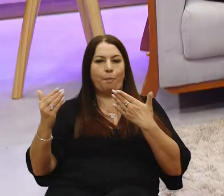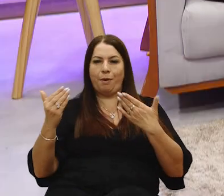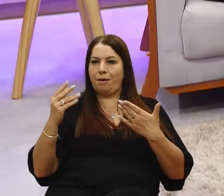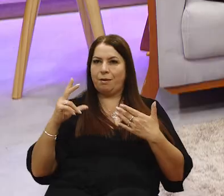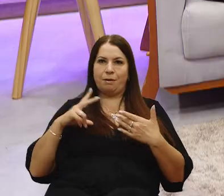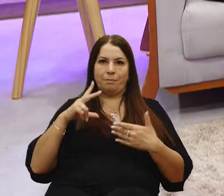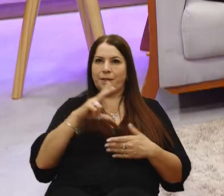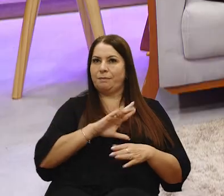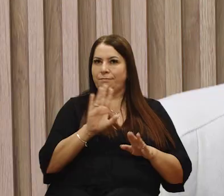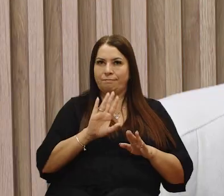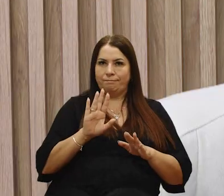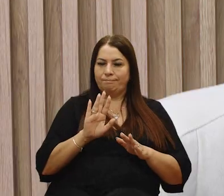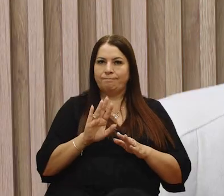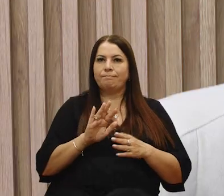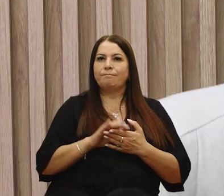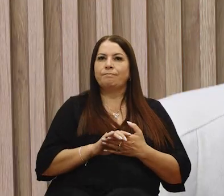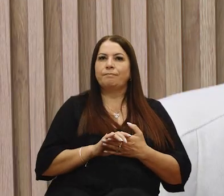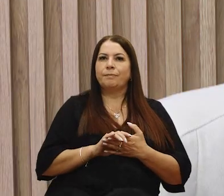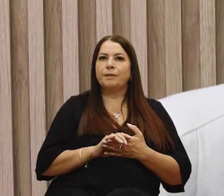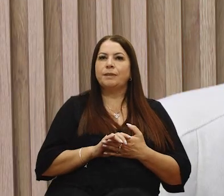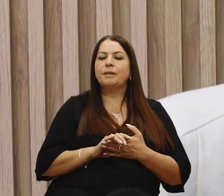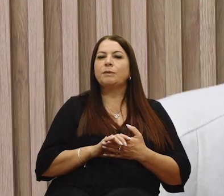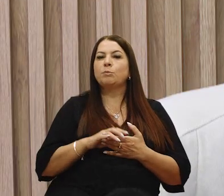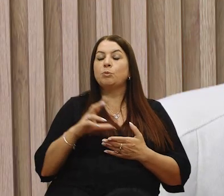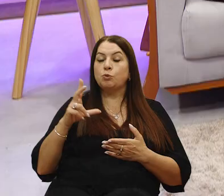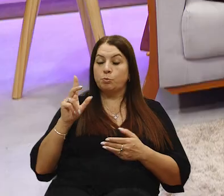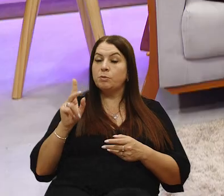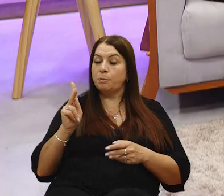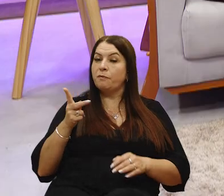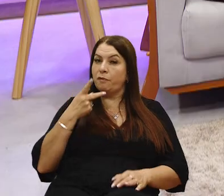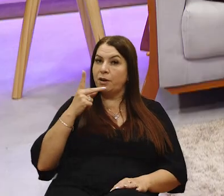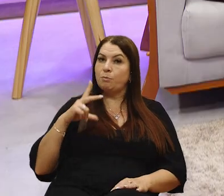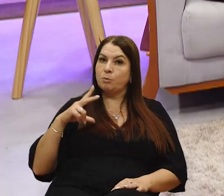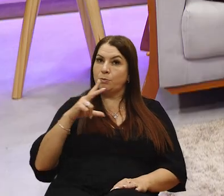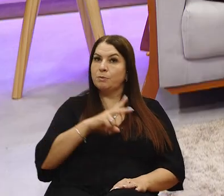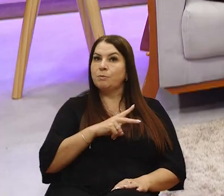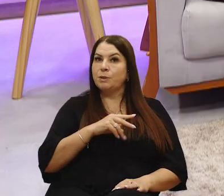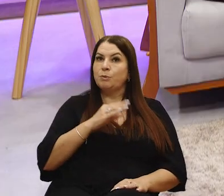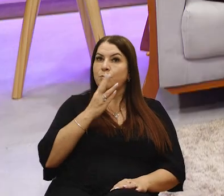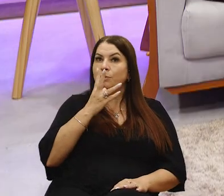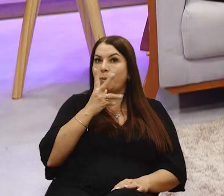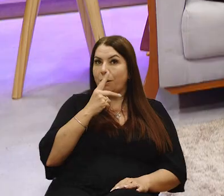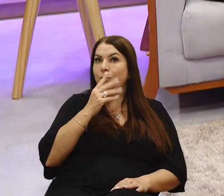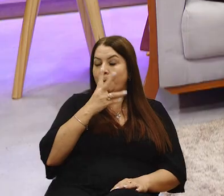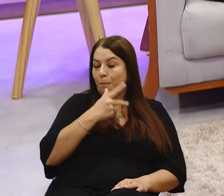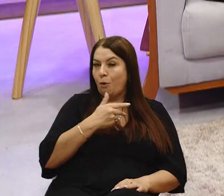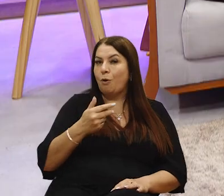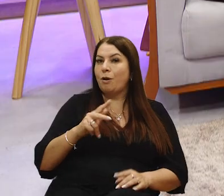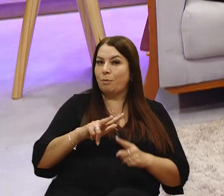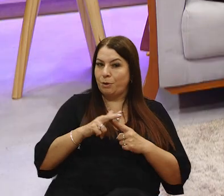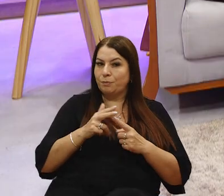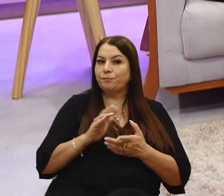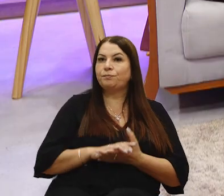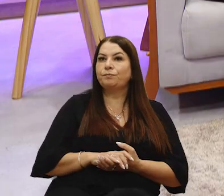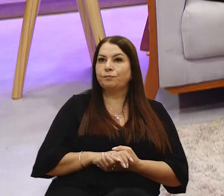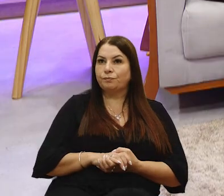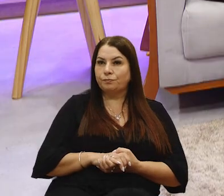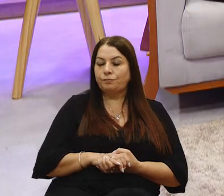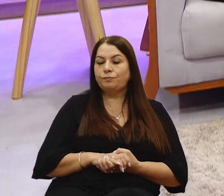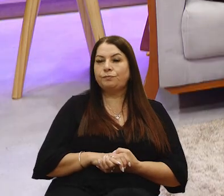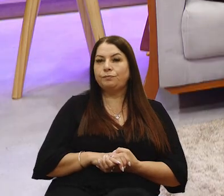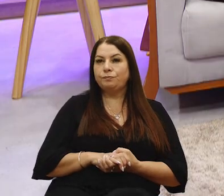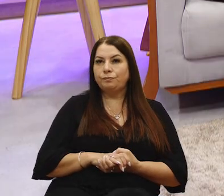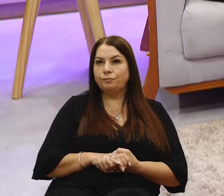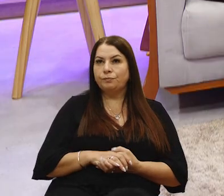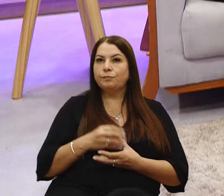Uhum. Não se comparar e paciência, né? Exatamente. Paciência a gente fala muito, porque é um trabalho a longo prazo. É pra